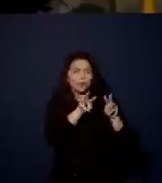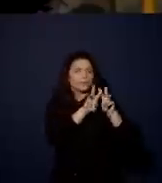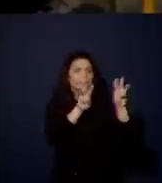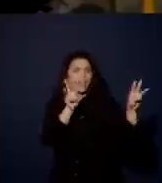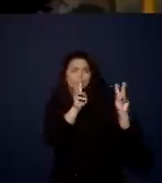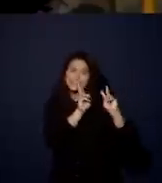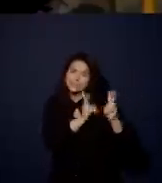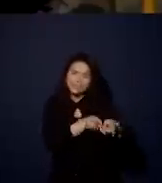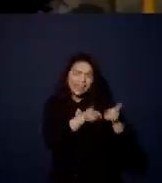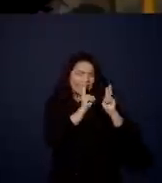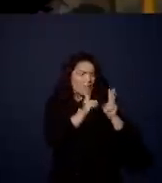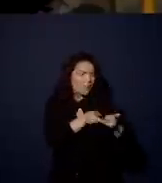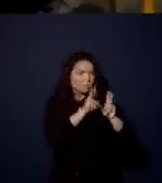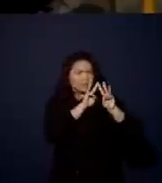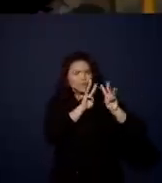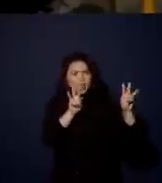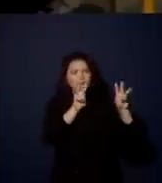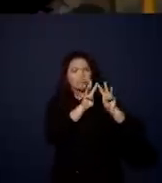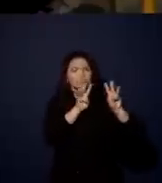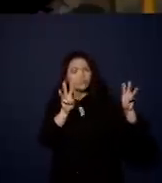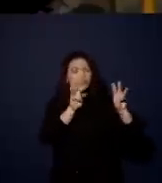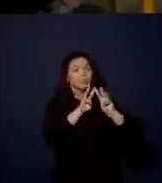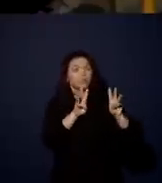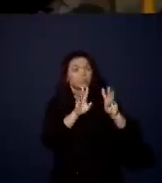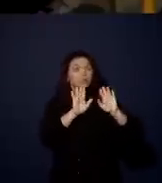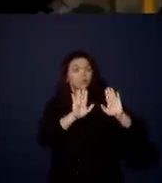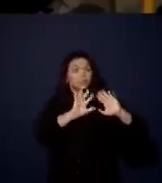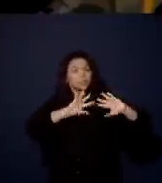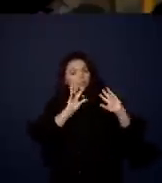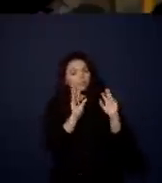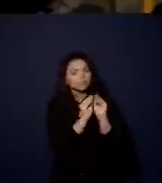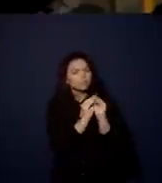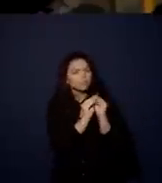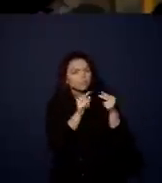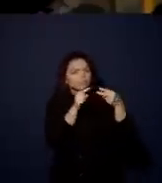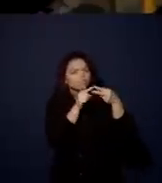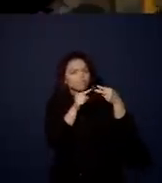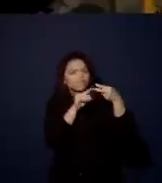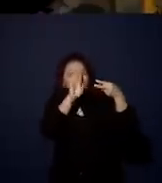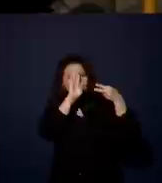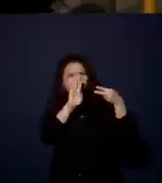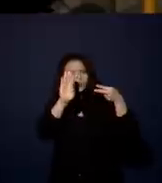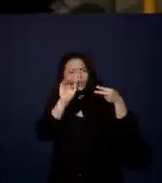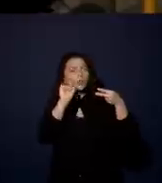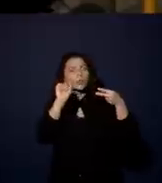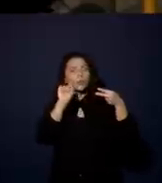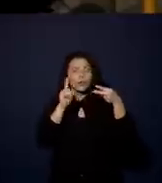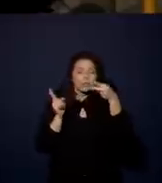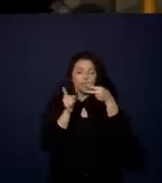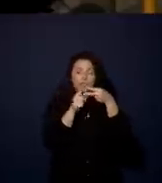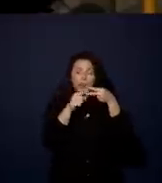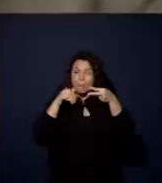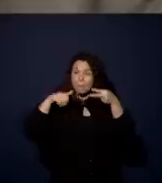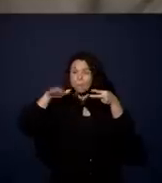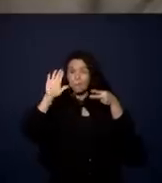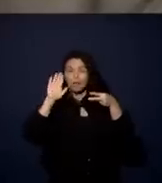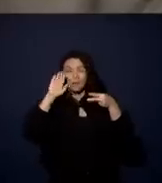se resume em dois vetores o mais importante